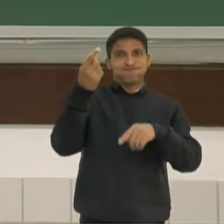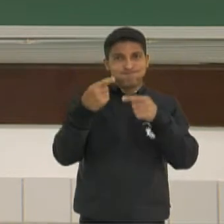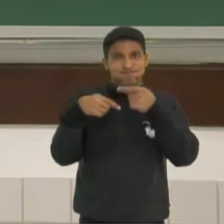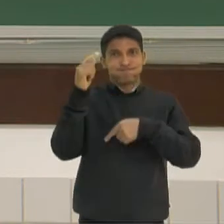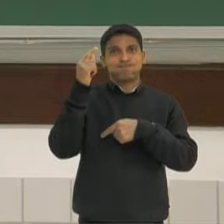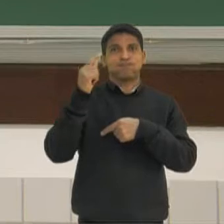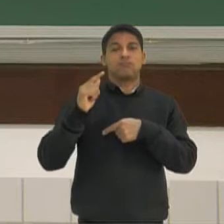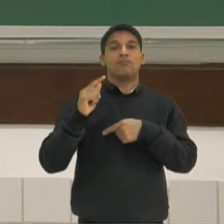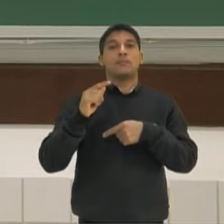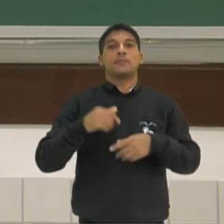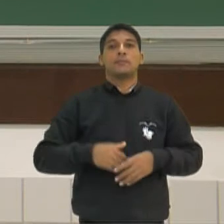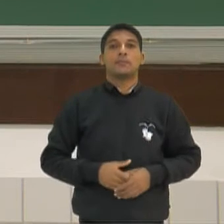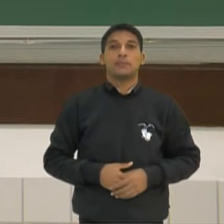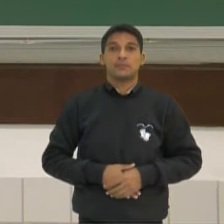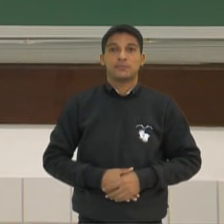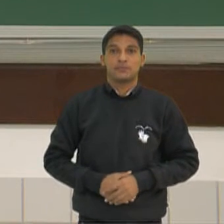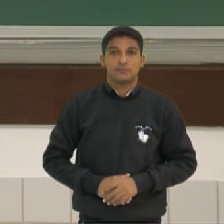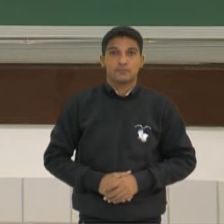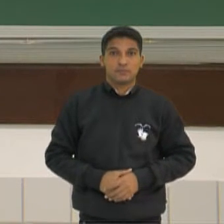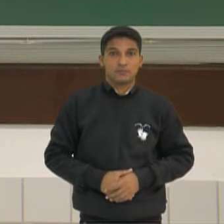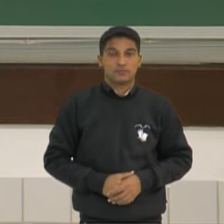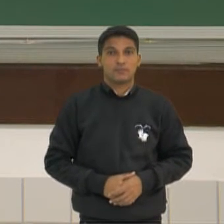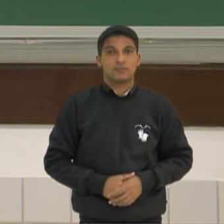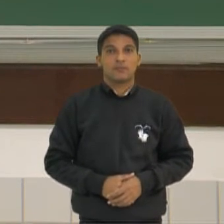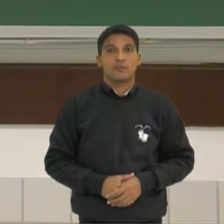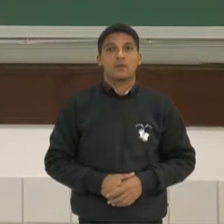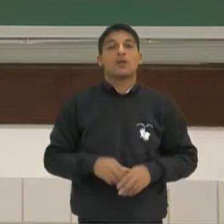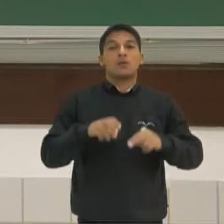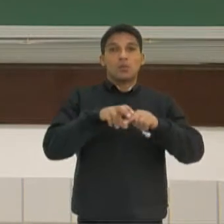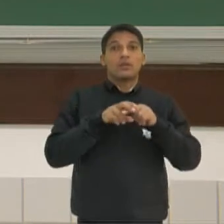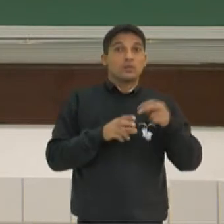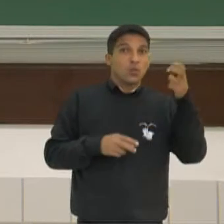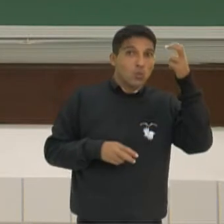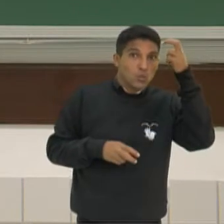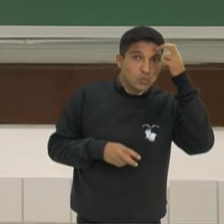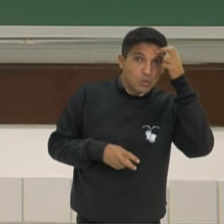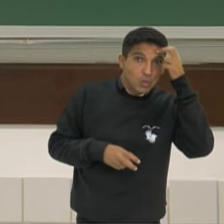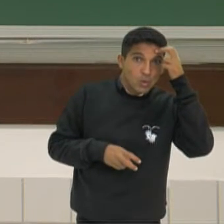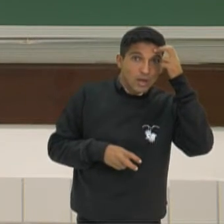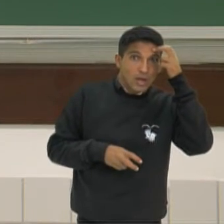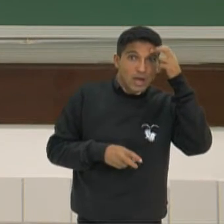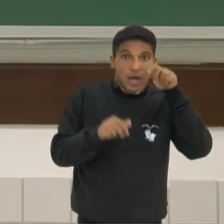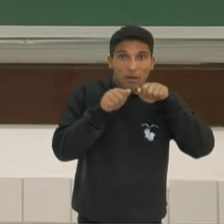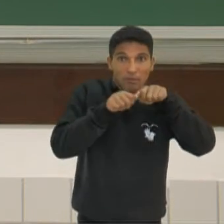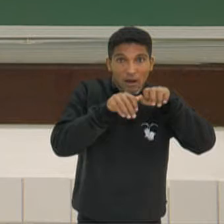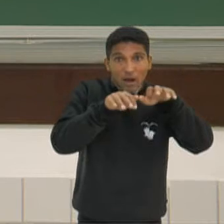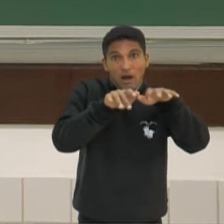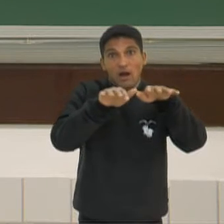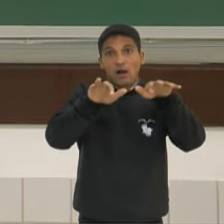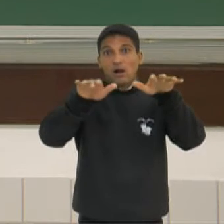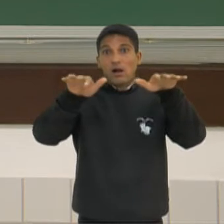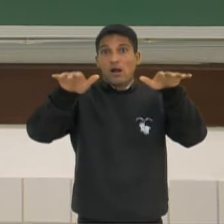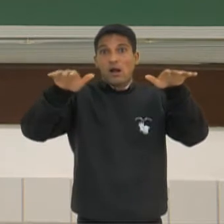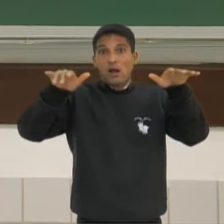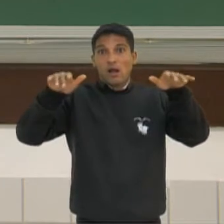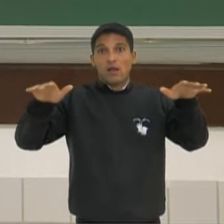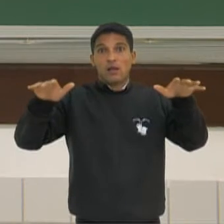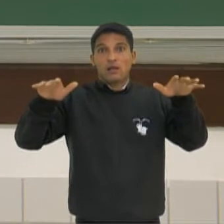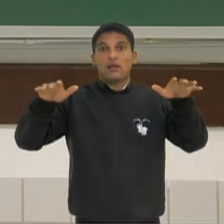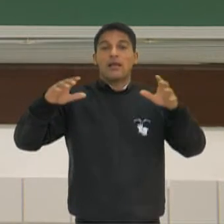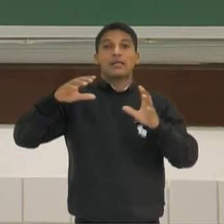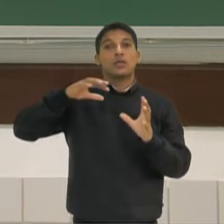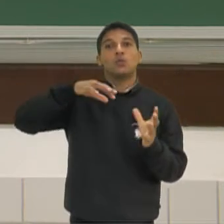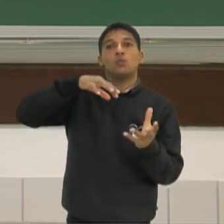acabar difundindo um contato cultural que vai trazer benefícios, inclusive, para o